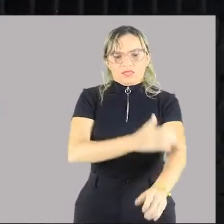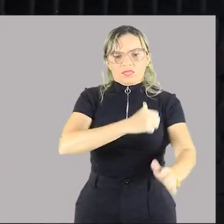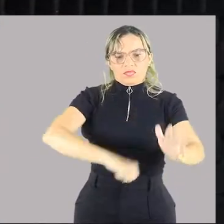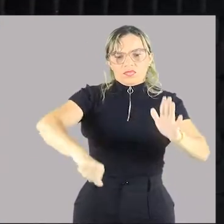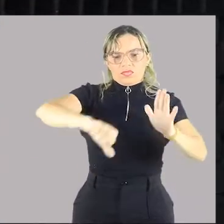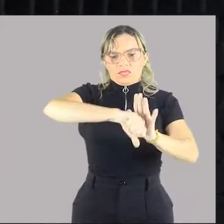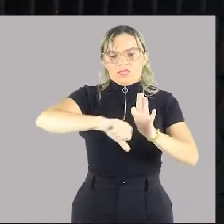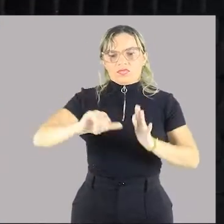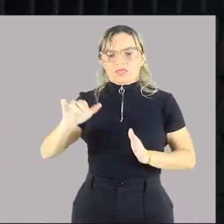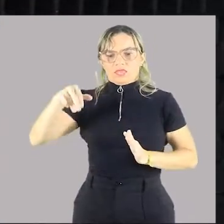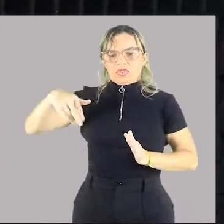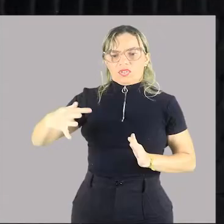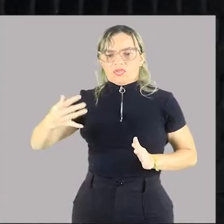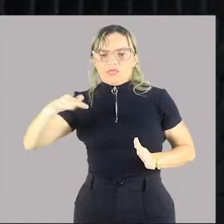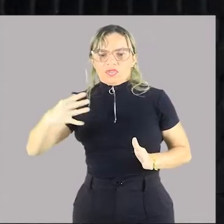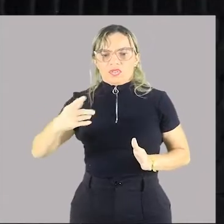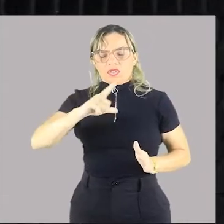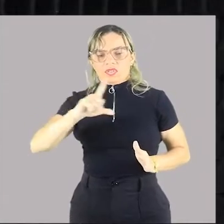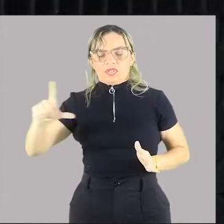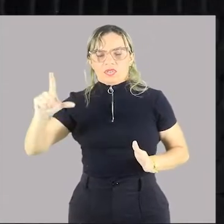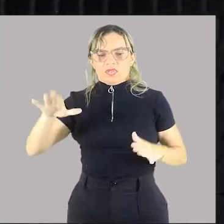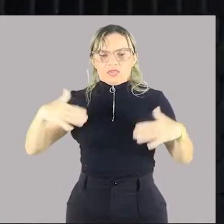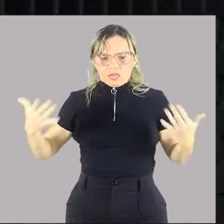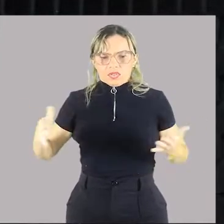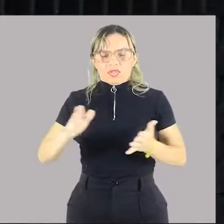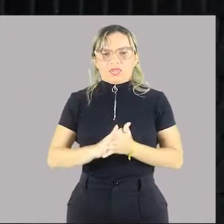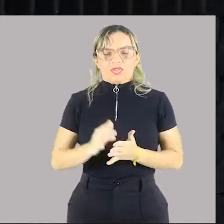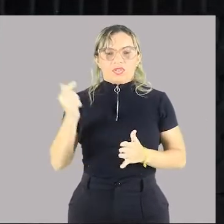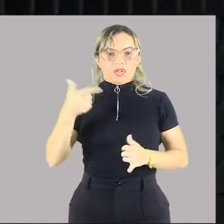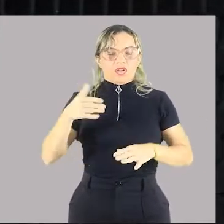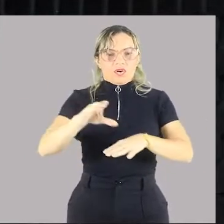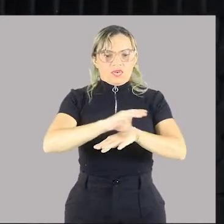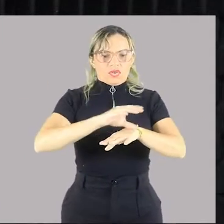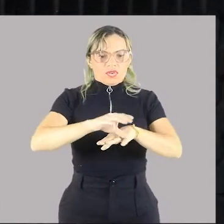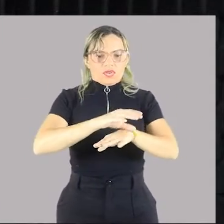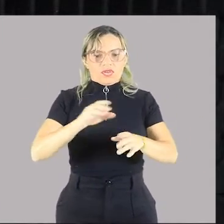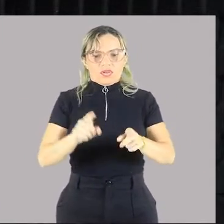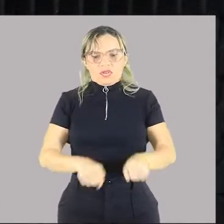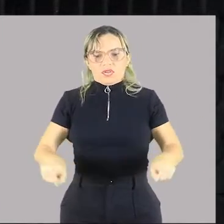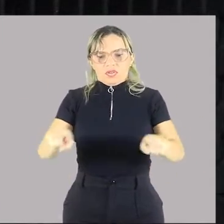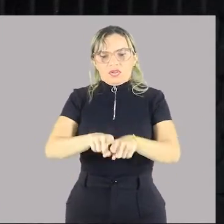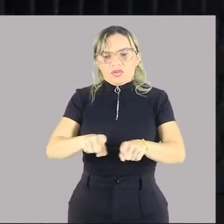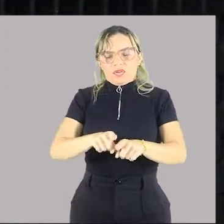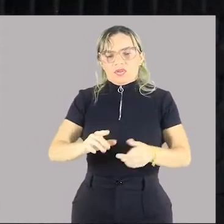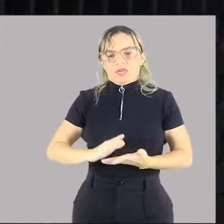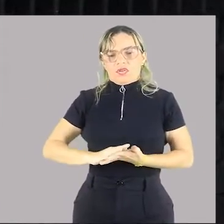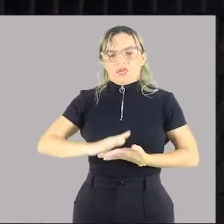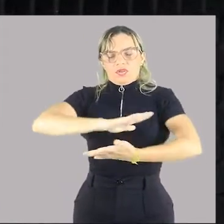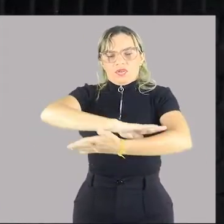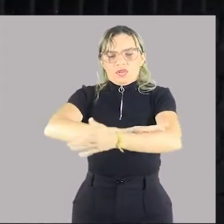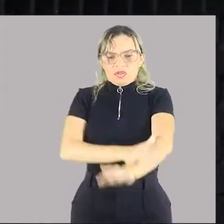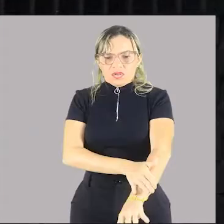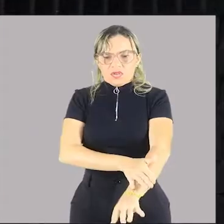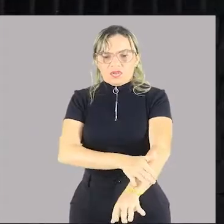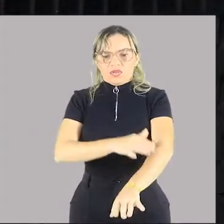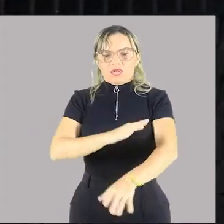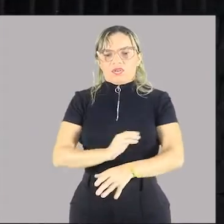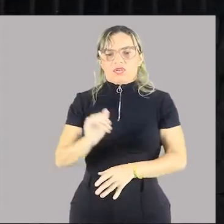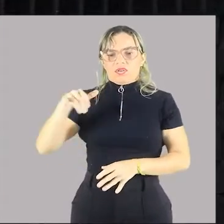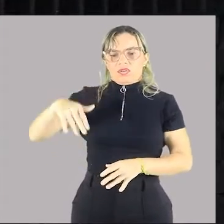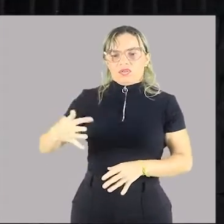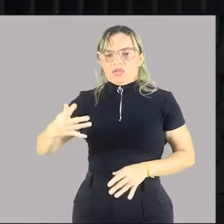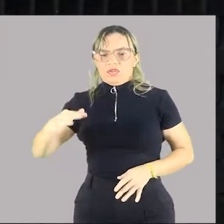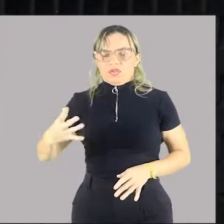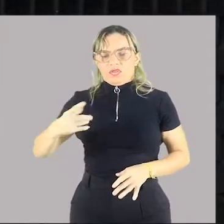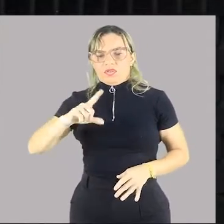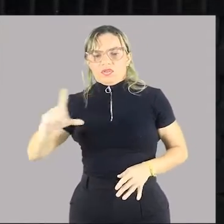crime inafiançável. Está lá na Constituição brasileira. Racismo é um crime inafiançável.